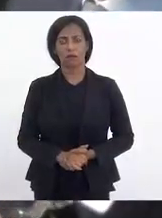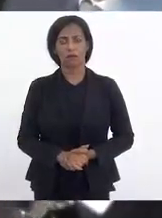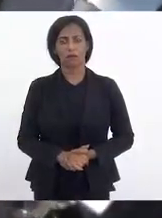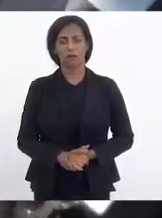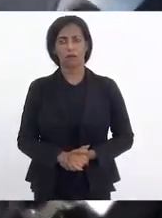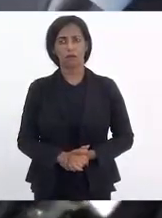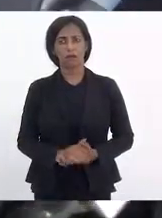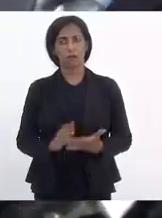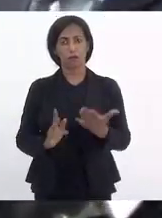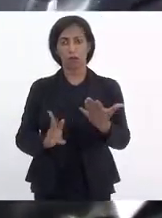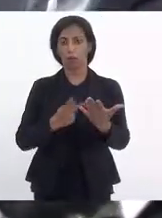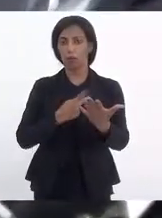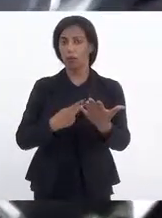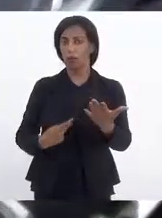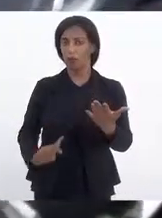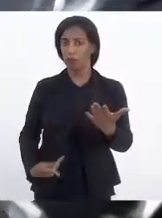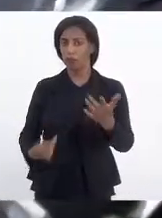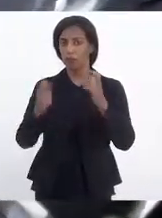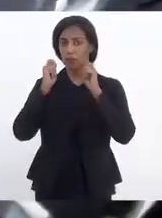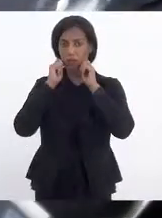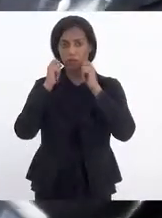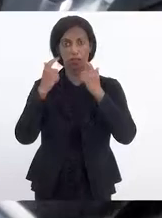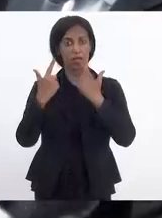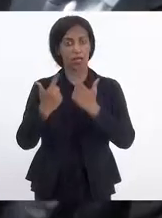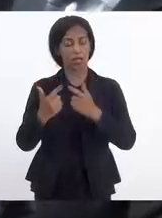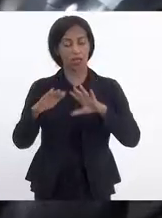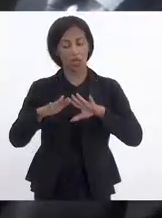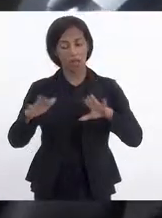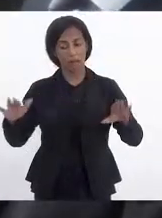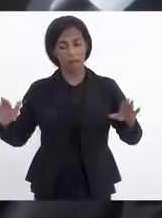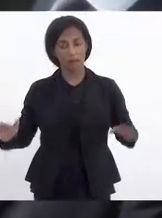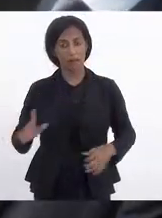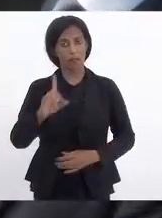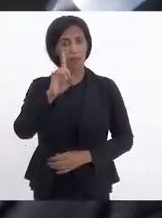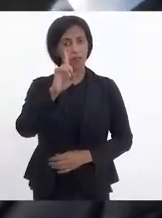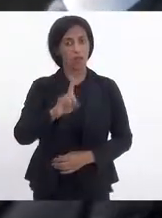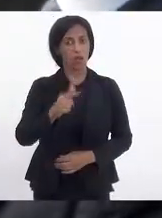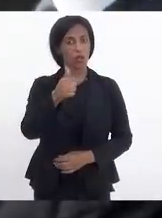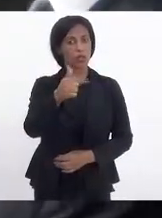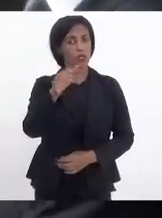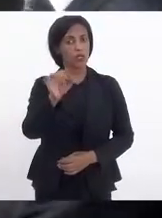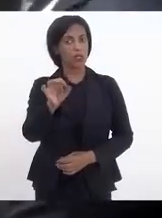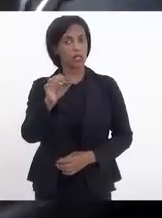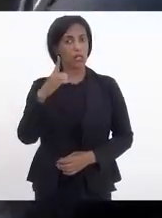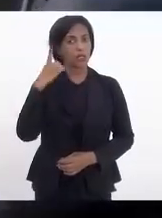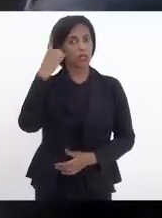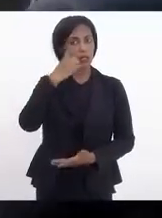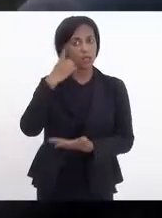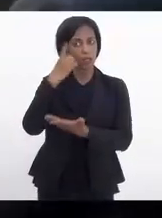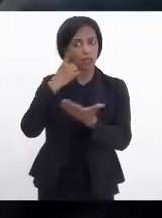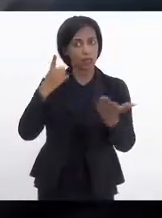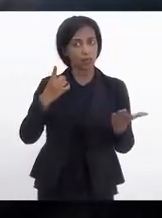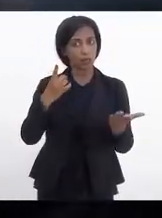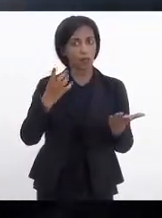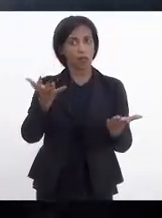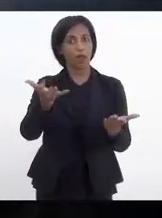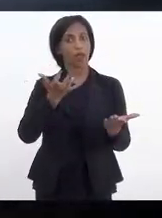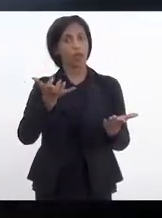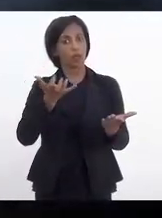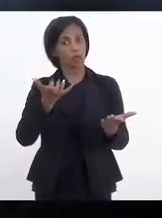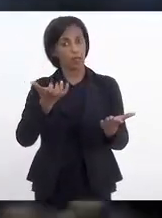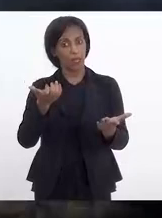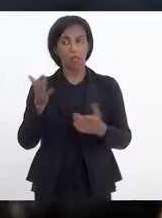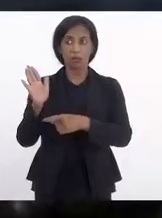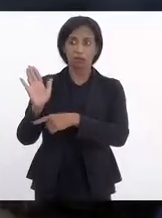o presidente da alerj a mesa diretora os 70 deputados querem o nosso